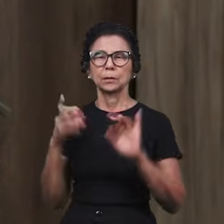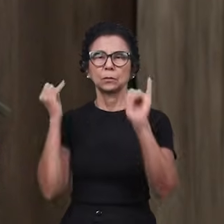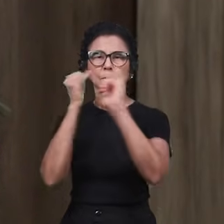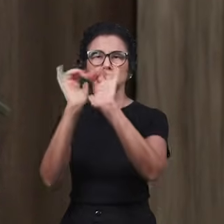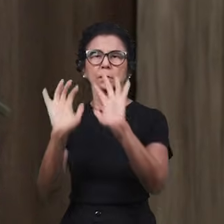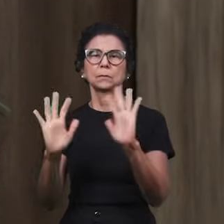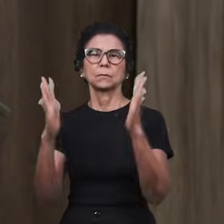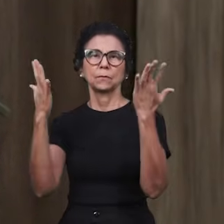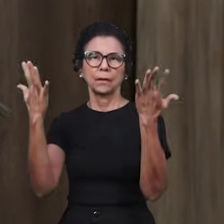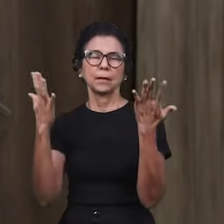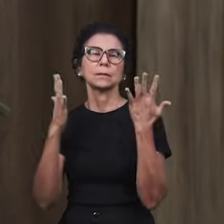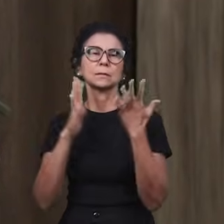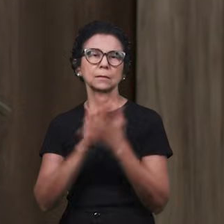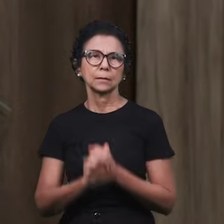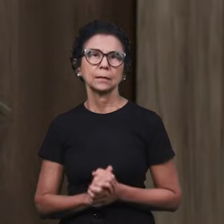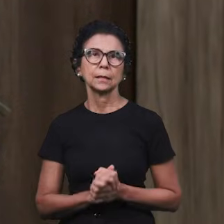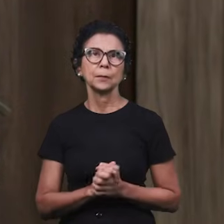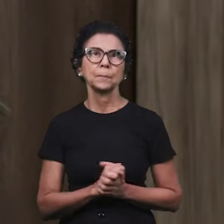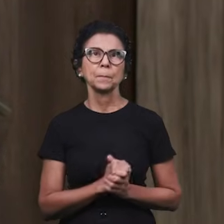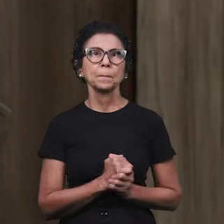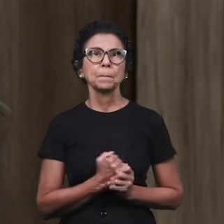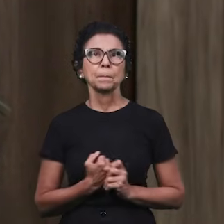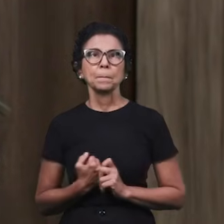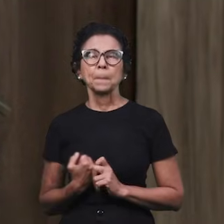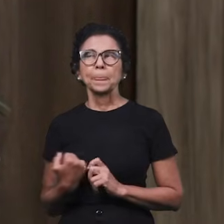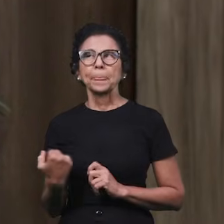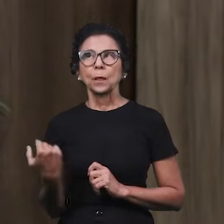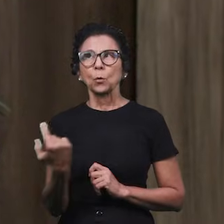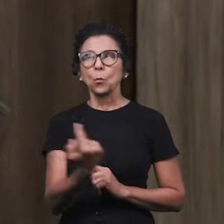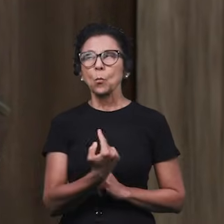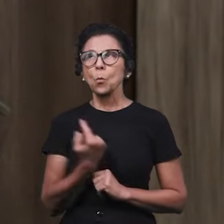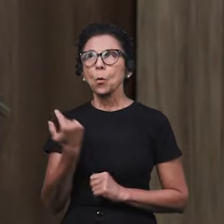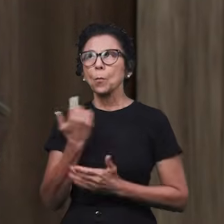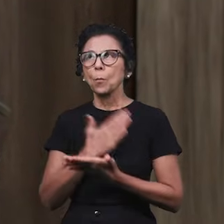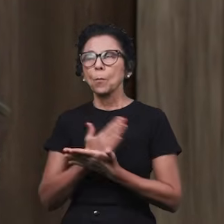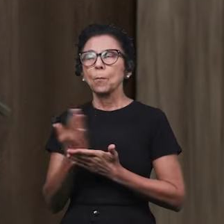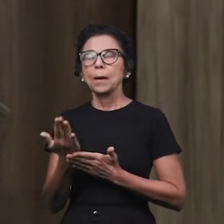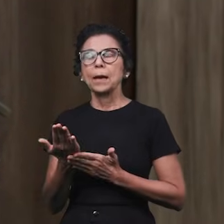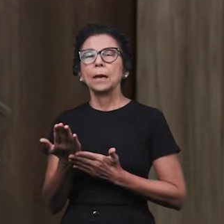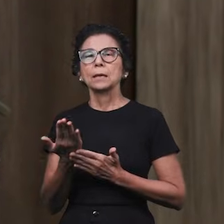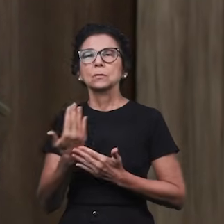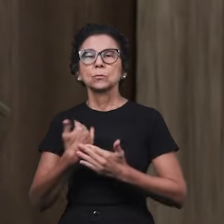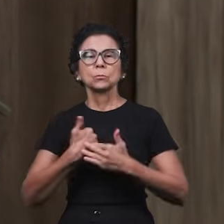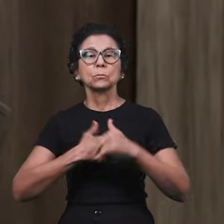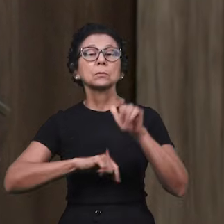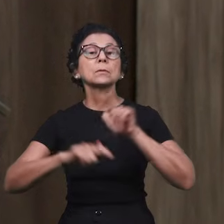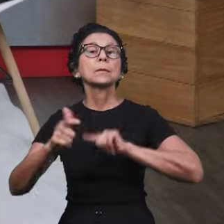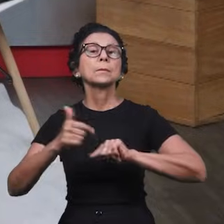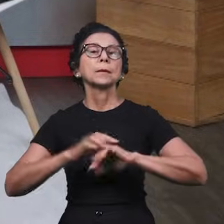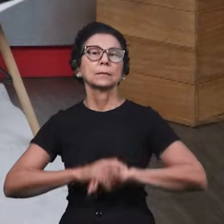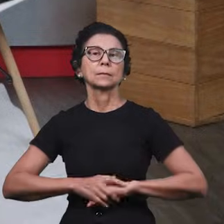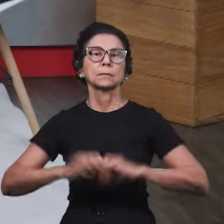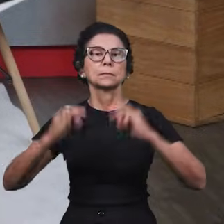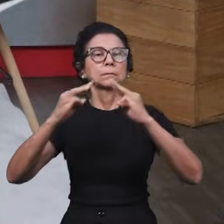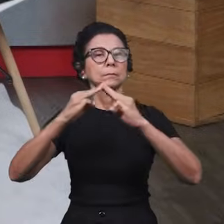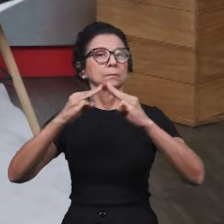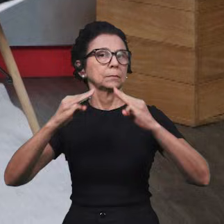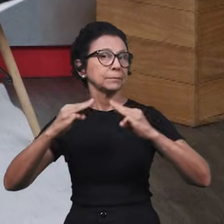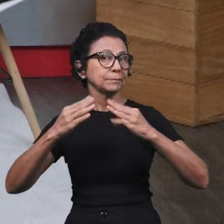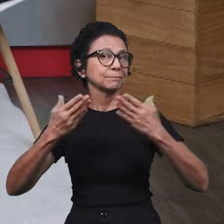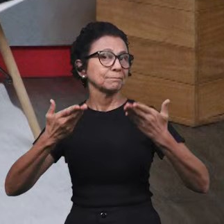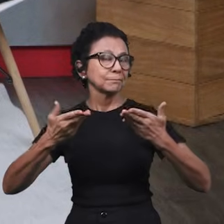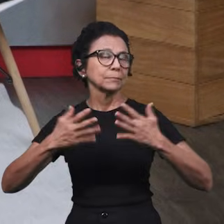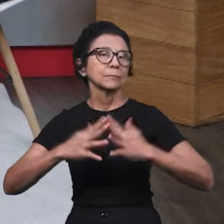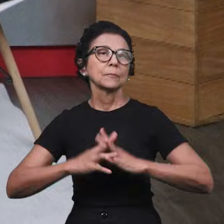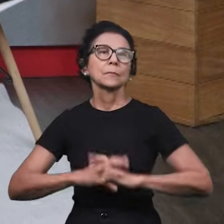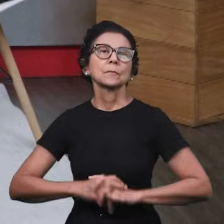quando a gente se envolve, como assim que eu vou me envolver no trabalho? Tem os manaíns, né? Irmãos, a gente sempre fala que o